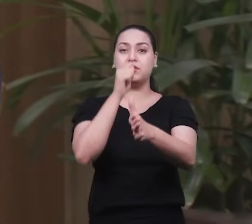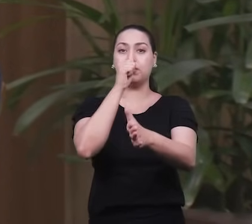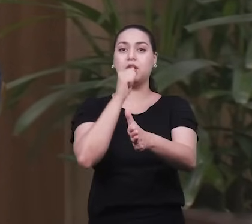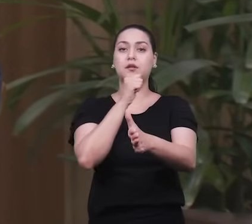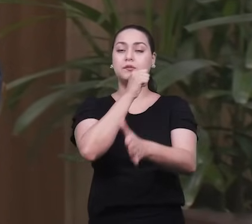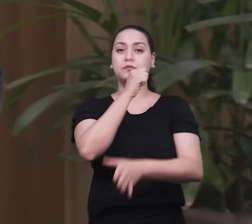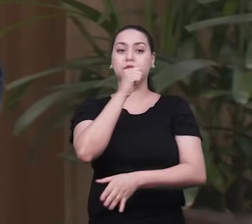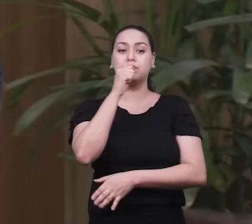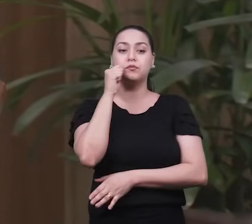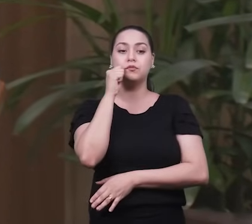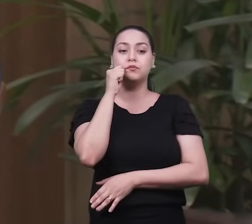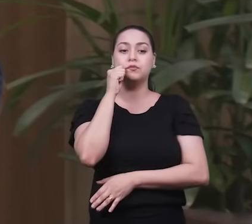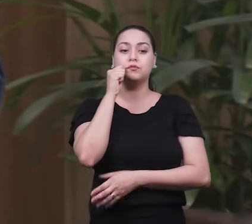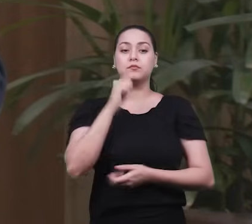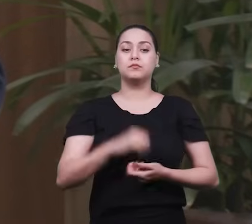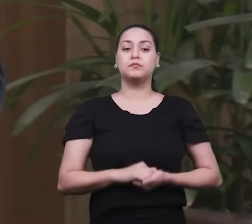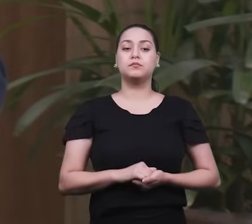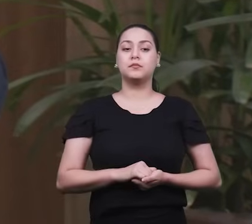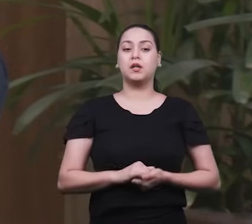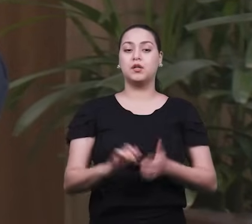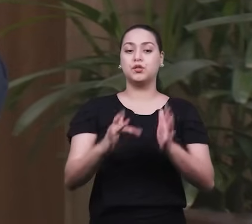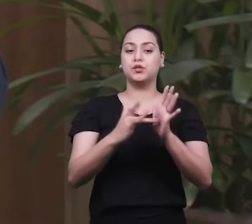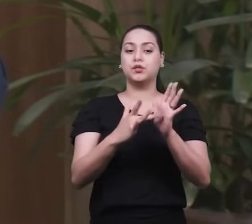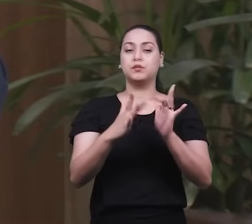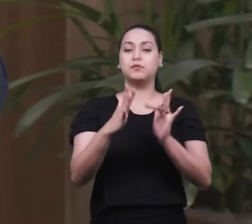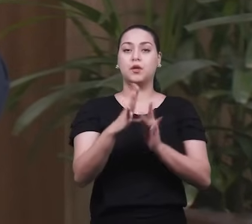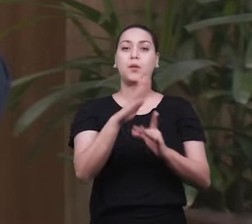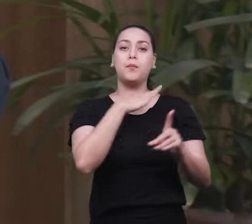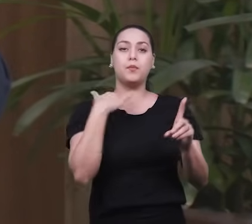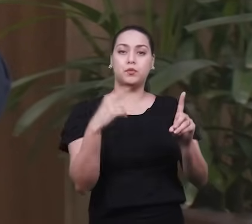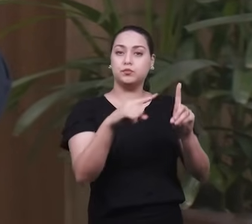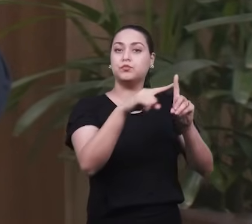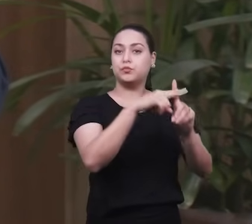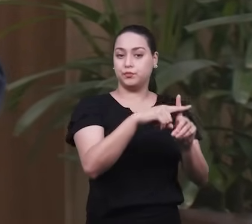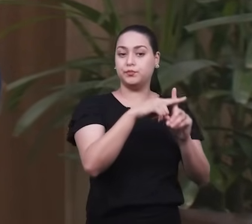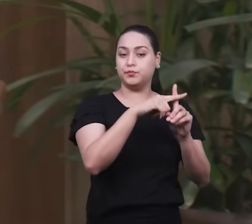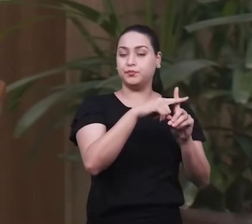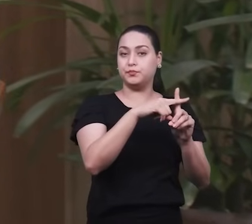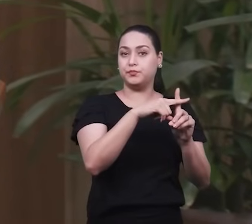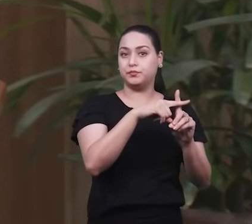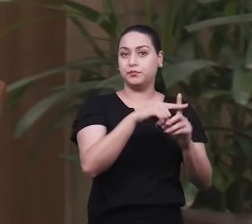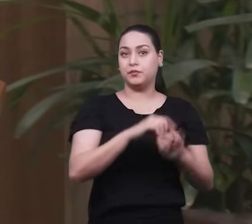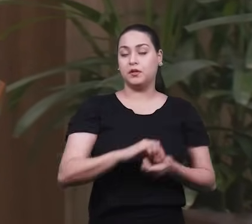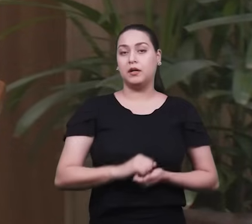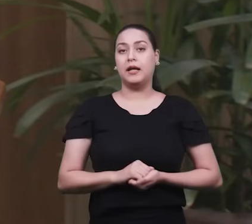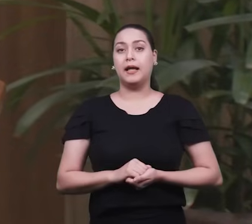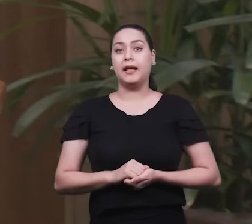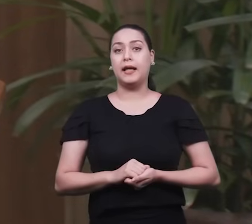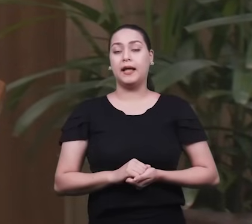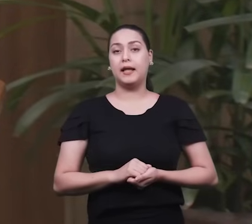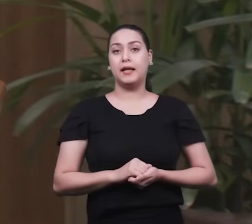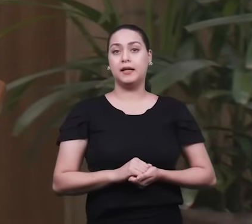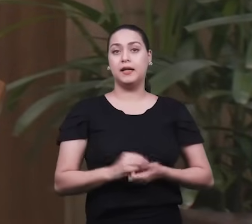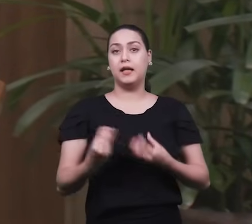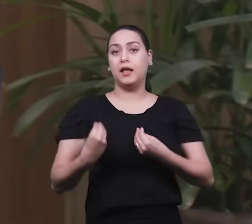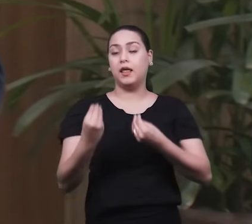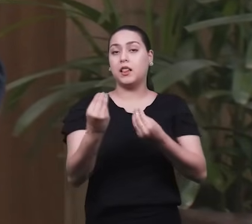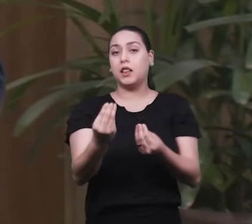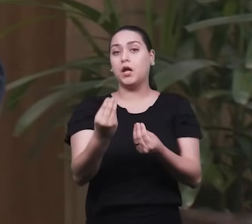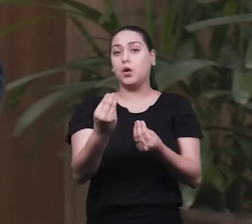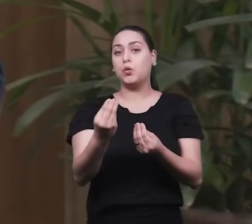sacrifício. O sacrifício do Senhor Jesus, claro, e que trouxe para o homem